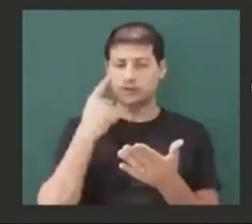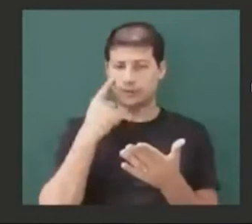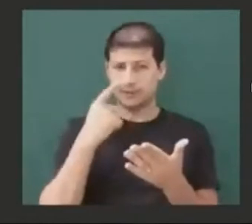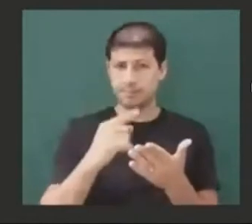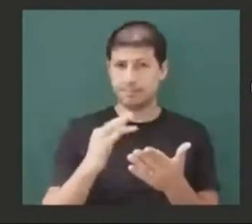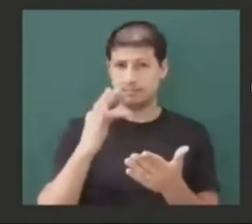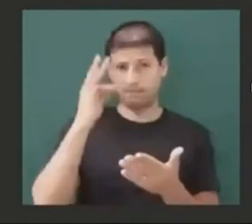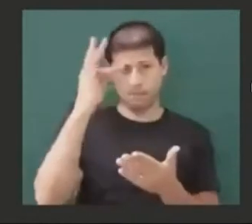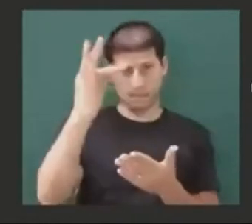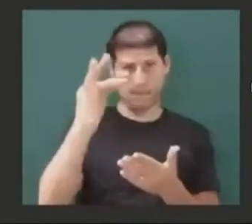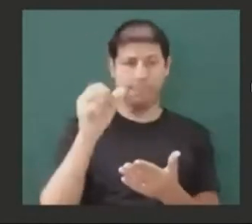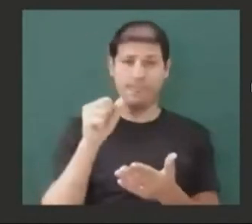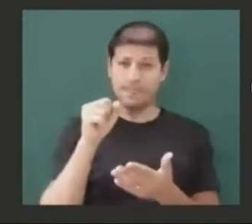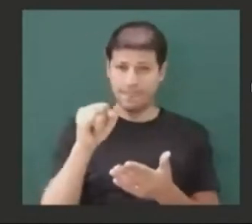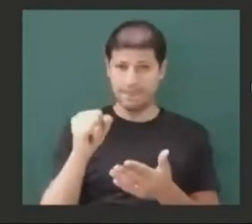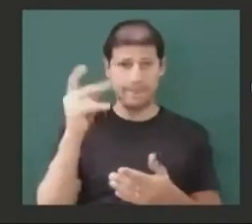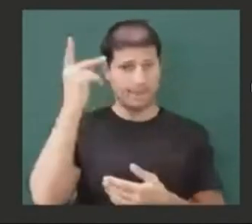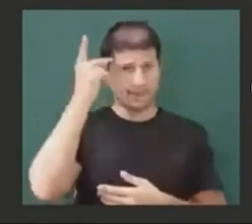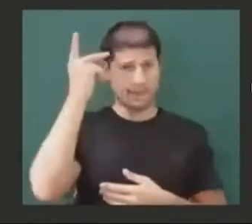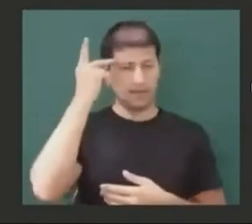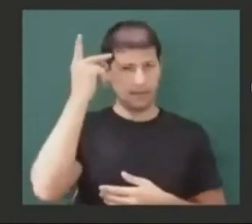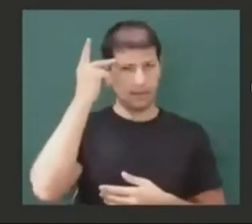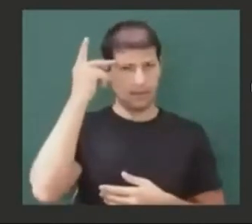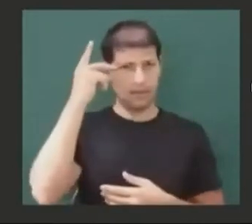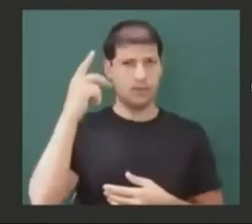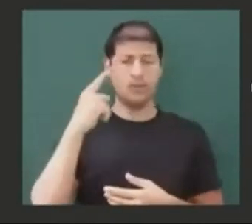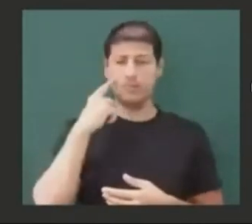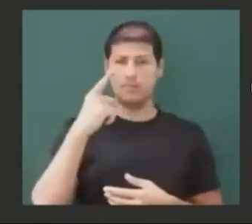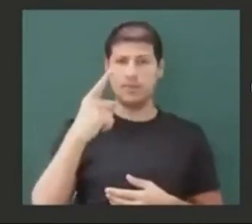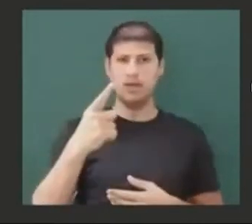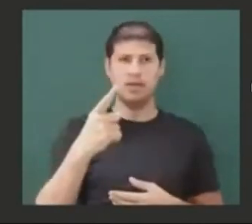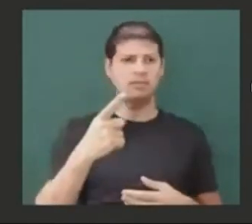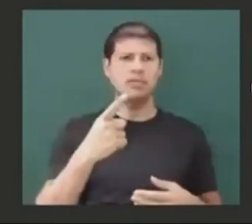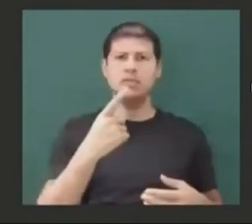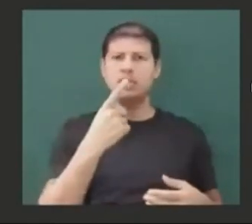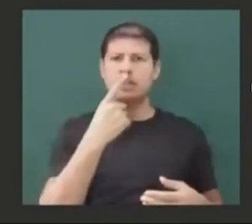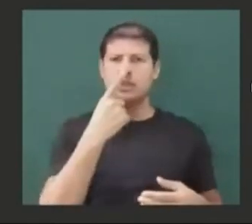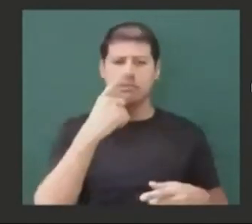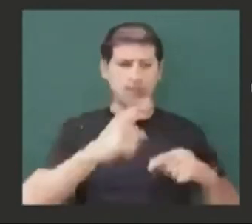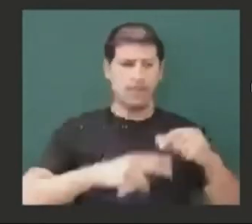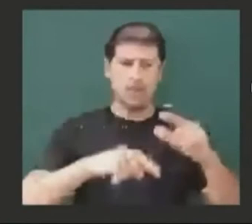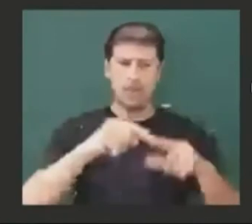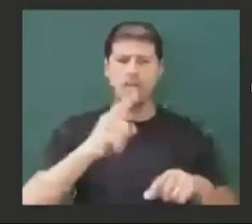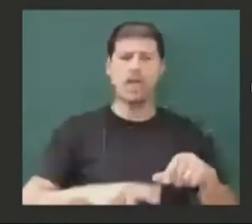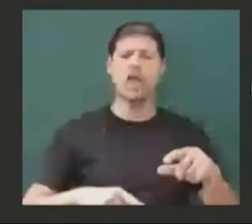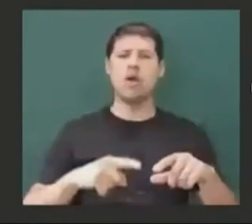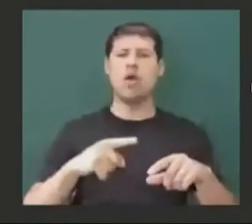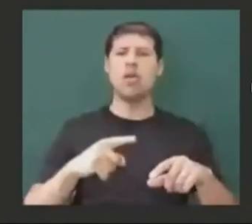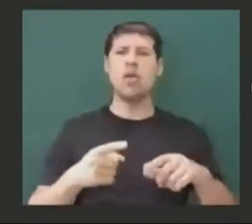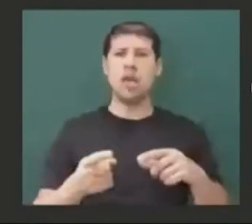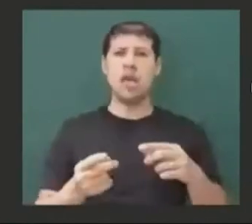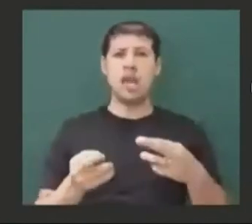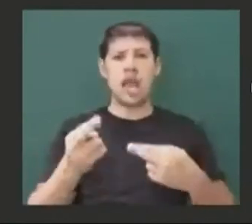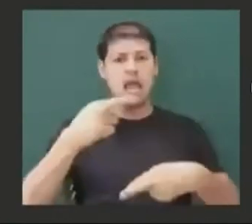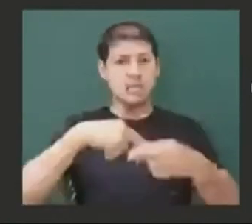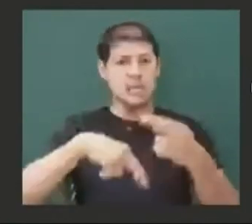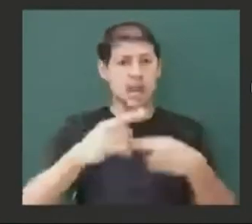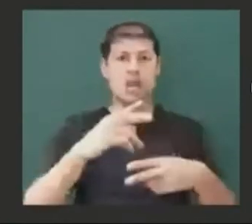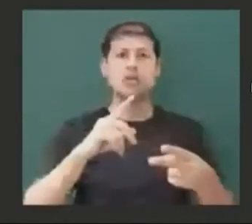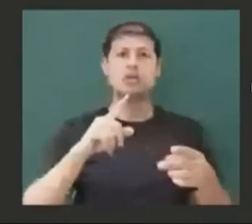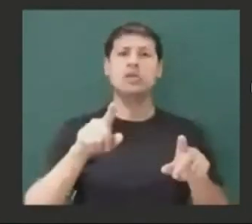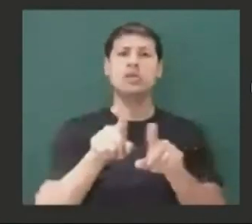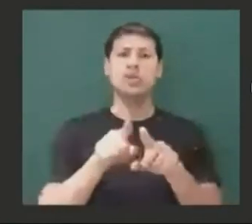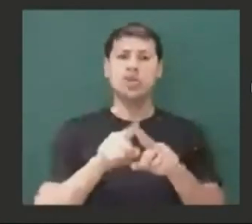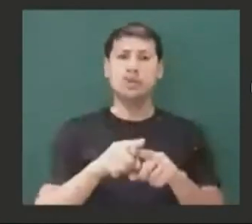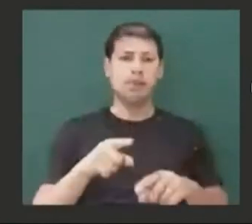Paulo recuperasse 80% do material reciclável e orgânico de seu fluxo de resíduos,